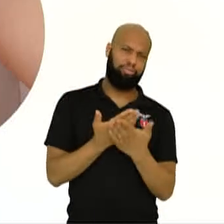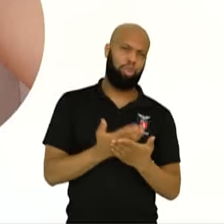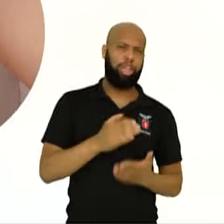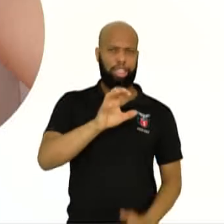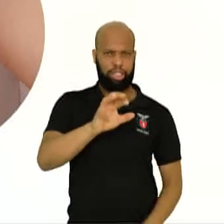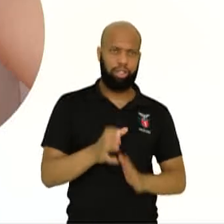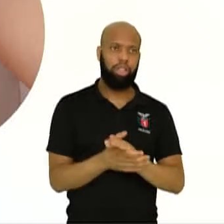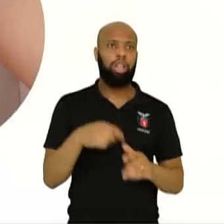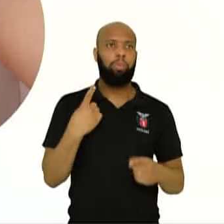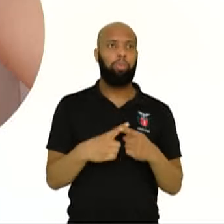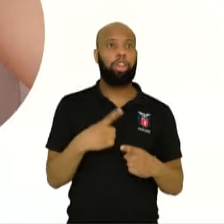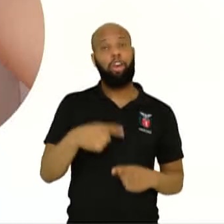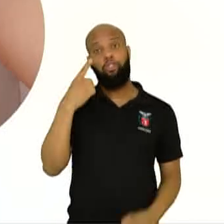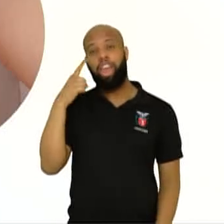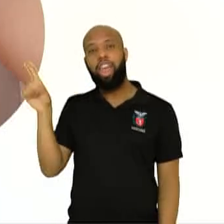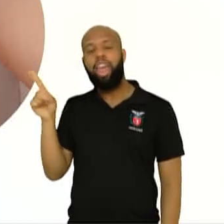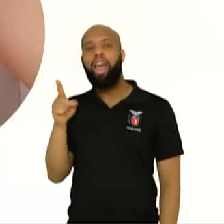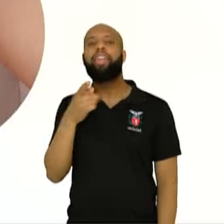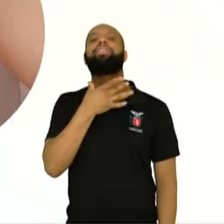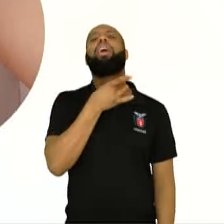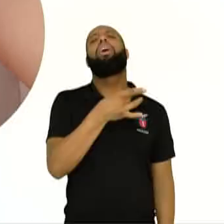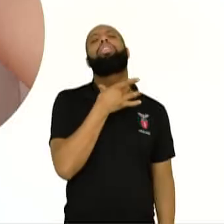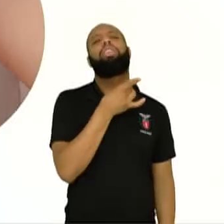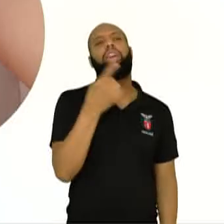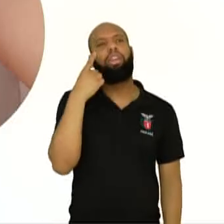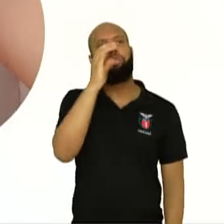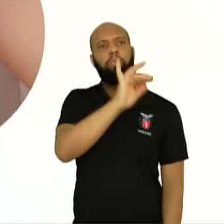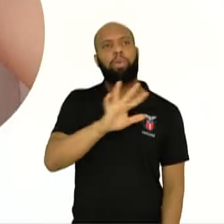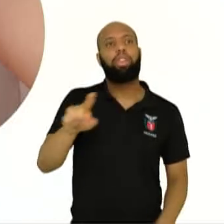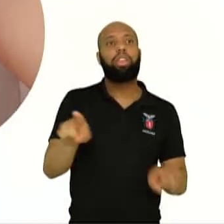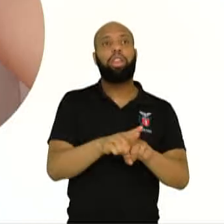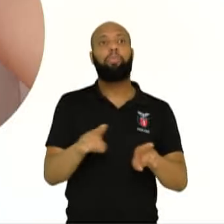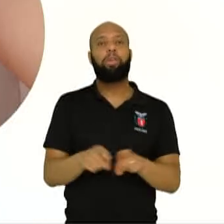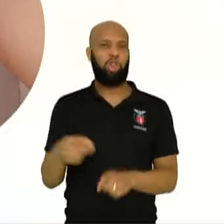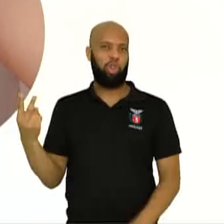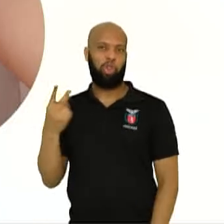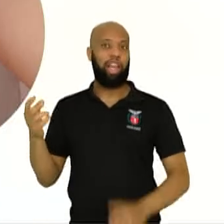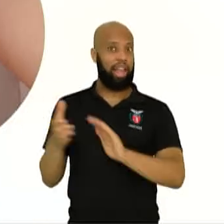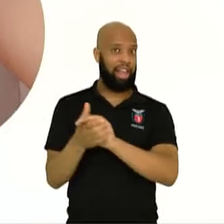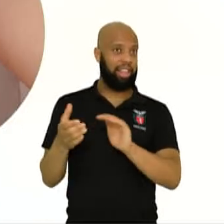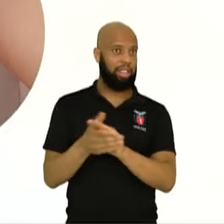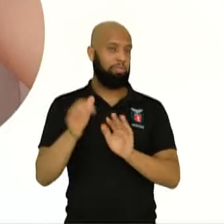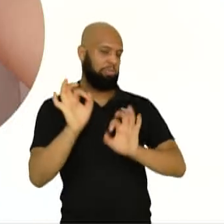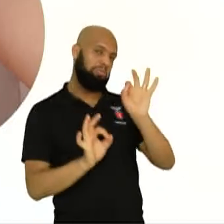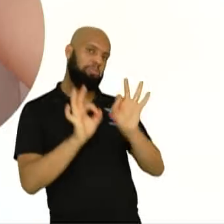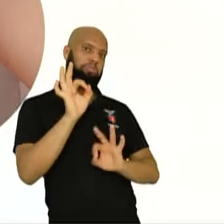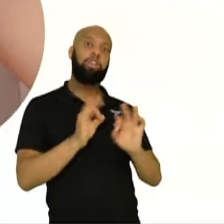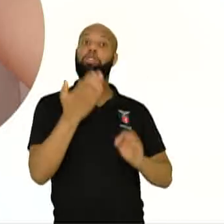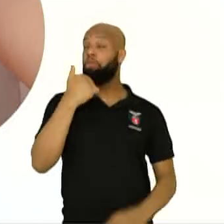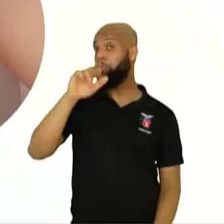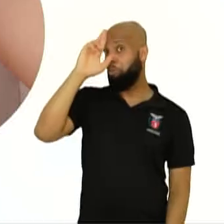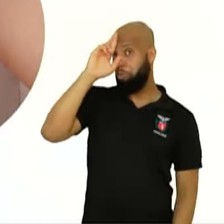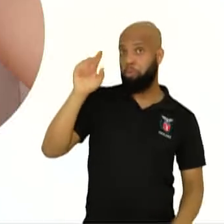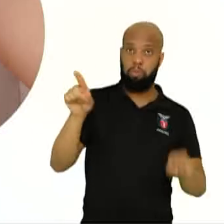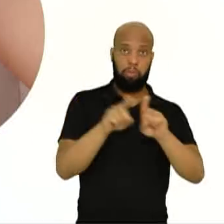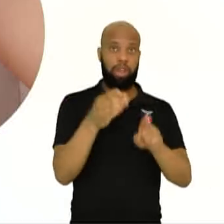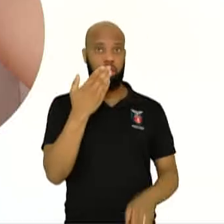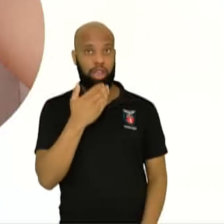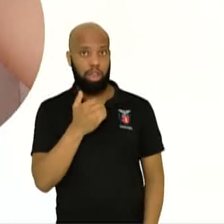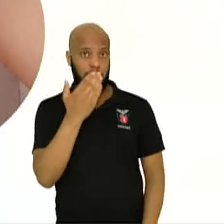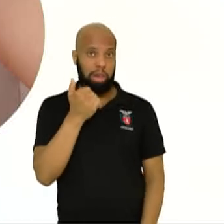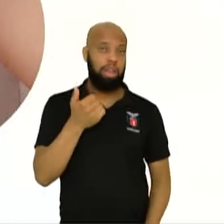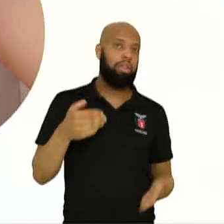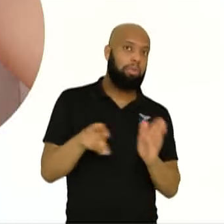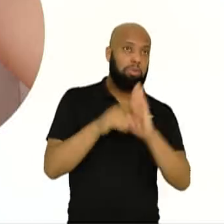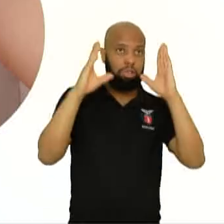ela se encontra. As mudanças de estado físico que ocorrem na água são, vamos relembrar que isso a gente já viu,